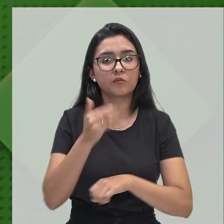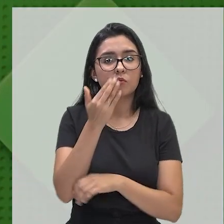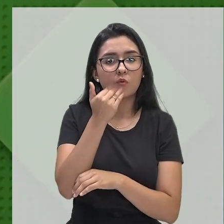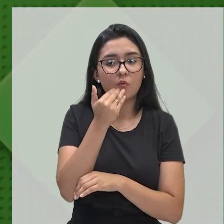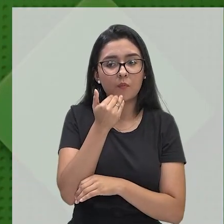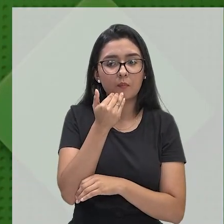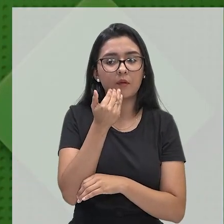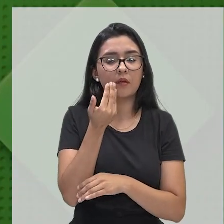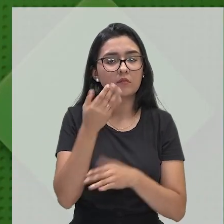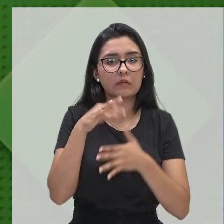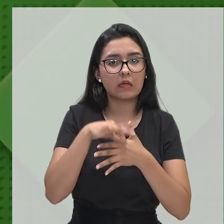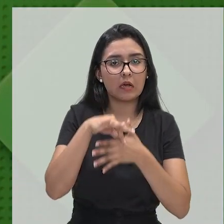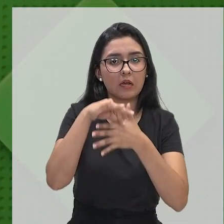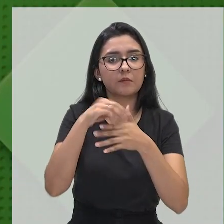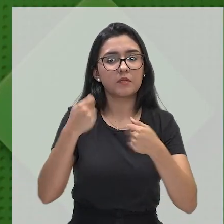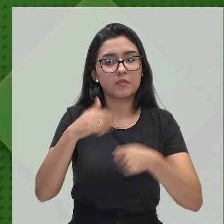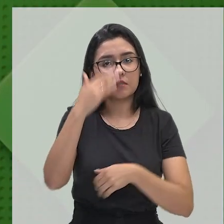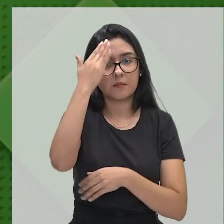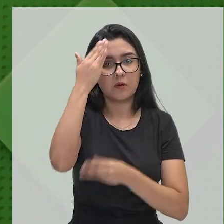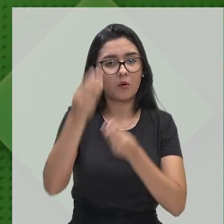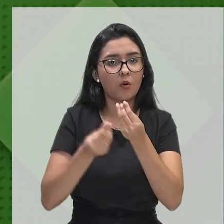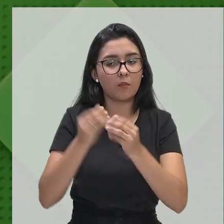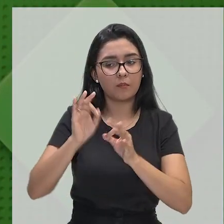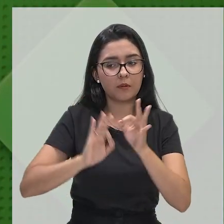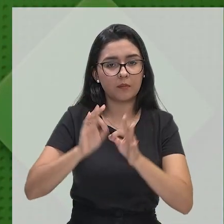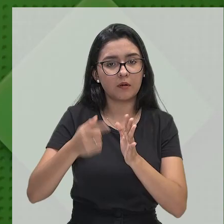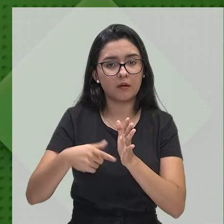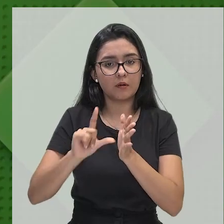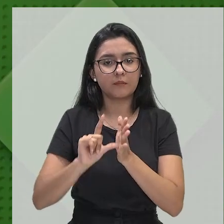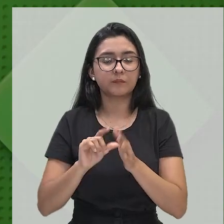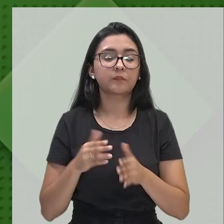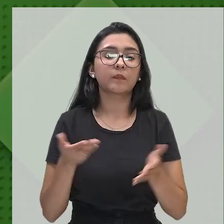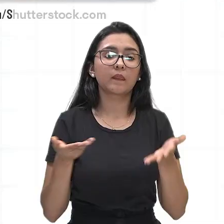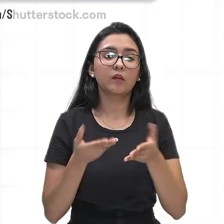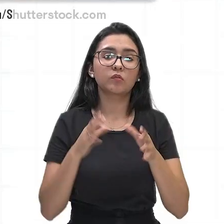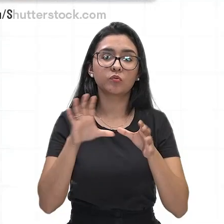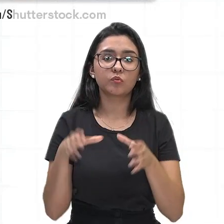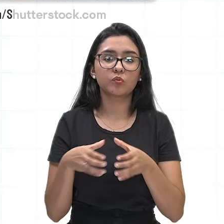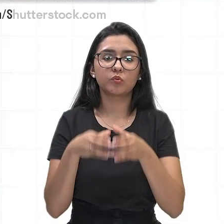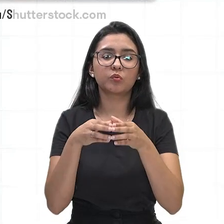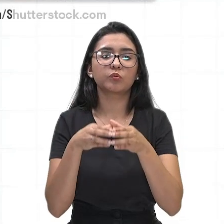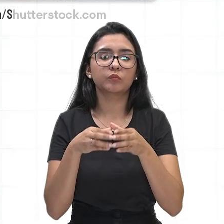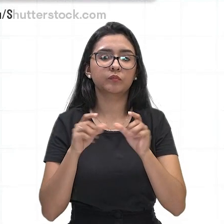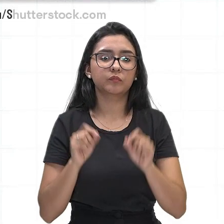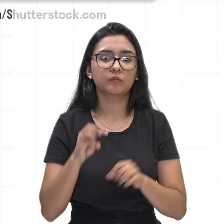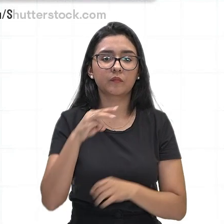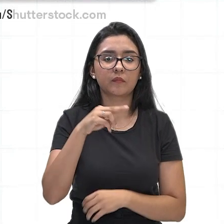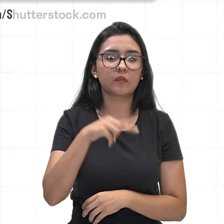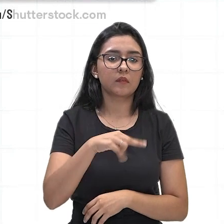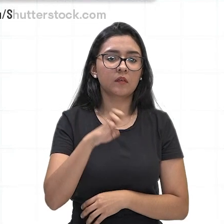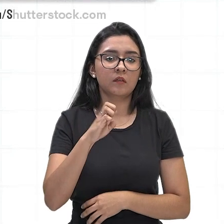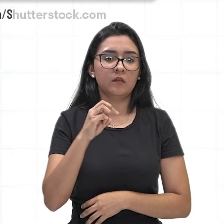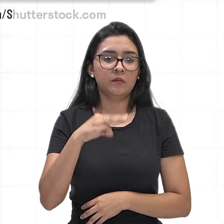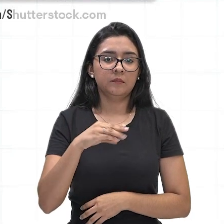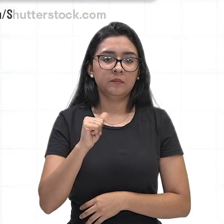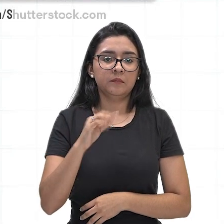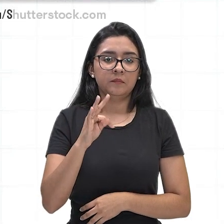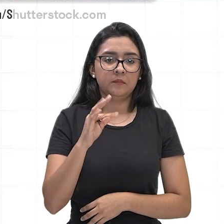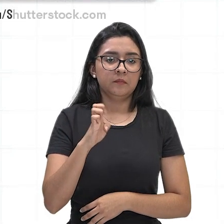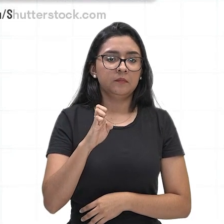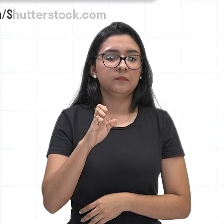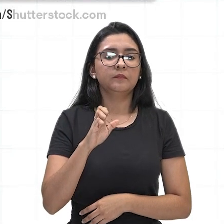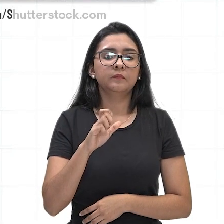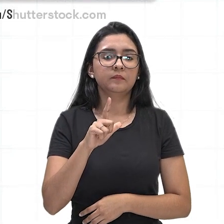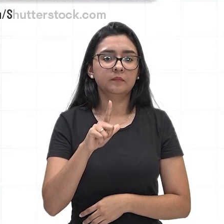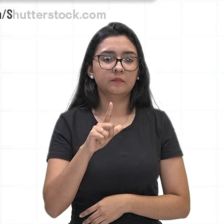consumir alimentos que a gente sabe a procedência, ok? A gente vai ver mais um grupo, que é o grupo dos nemateumintos, que são animais